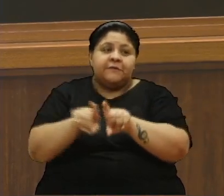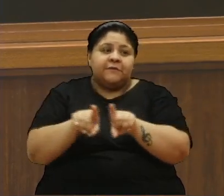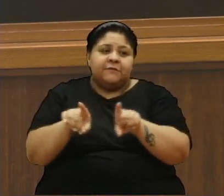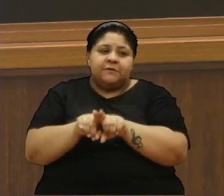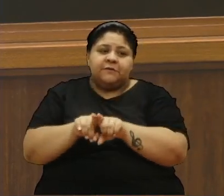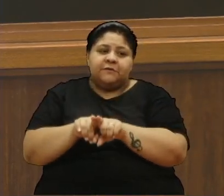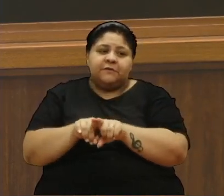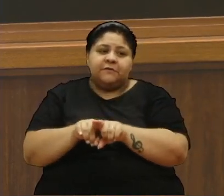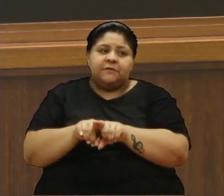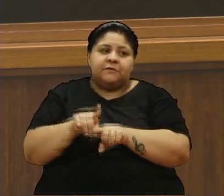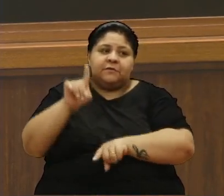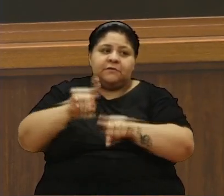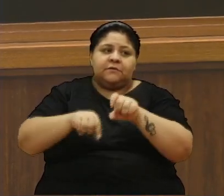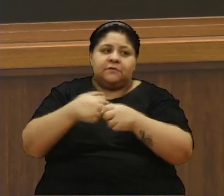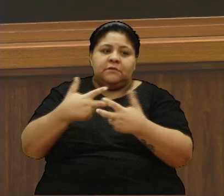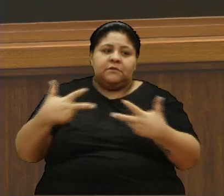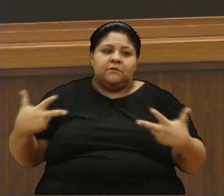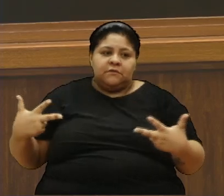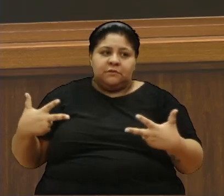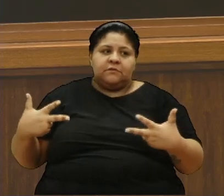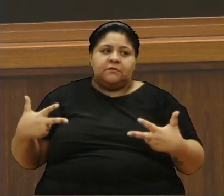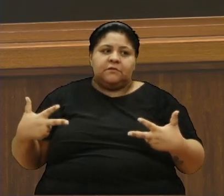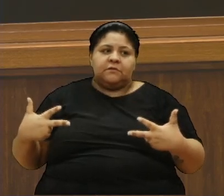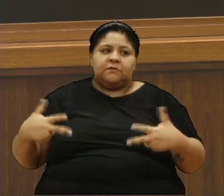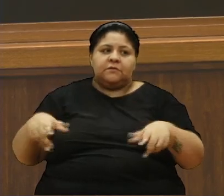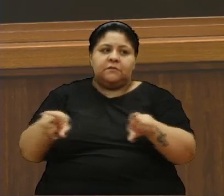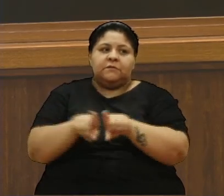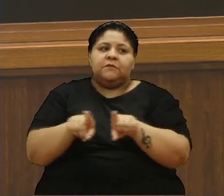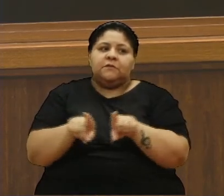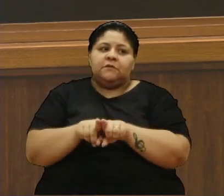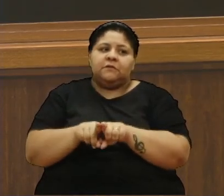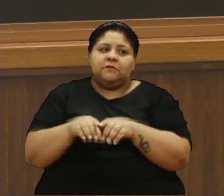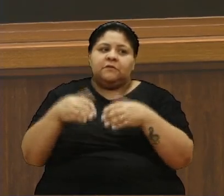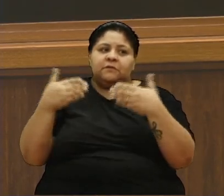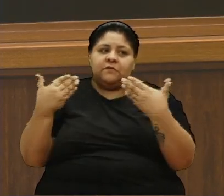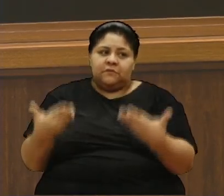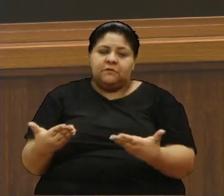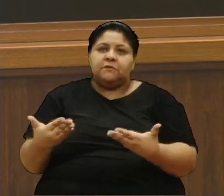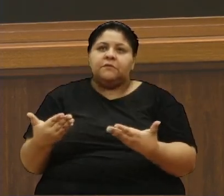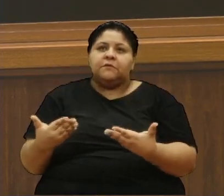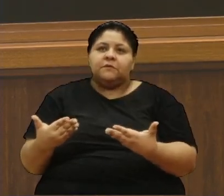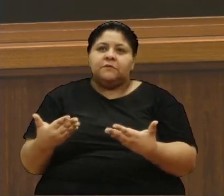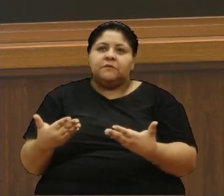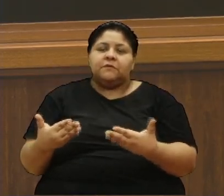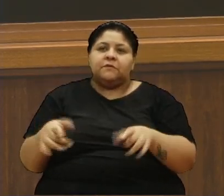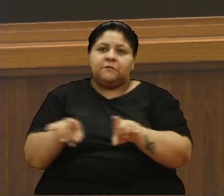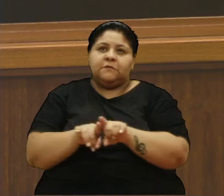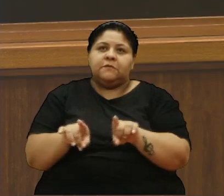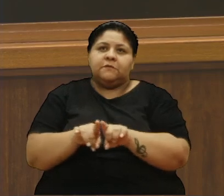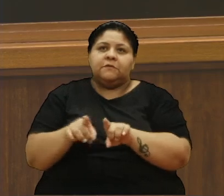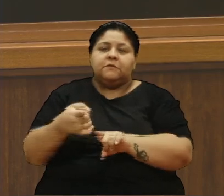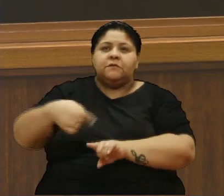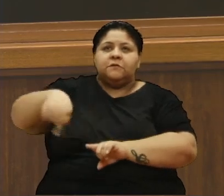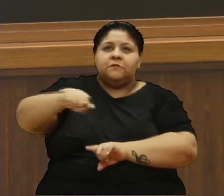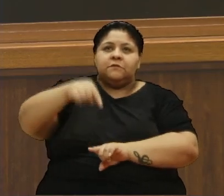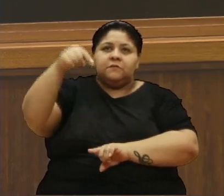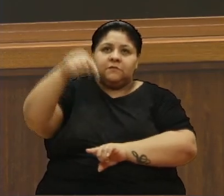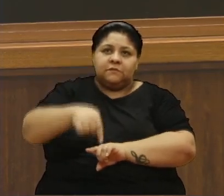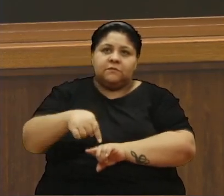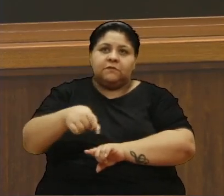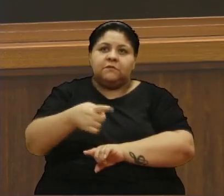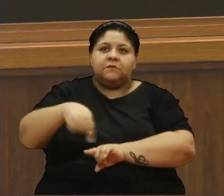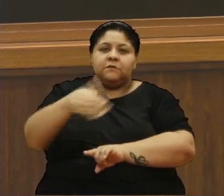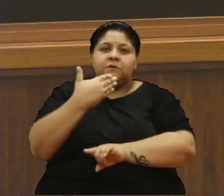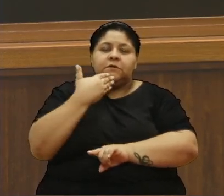das tarefas das agentes comunitárias de saúde. Então, é muita coisa que elas têm que fazer. O nosso